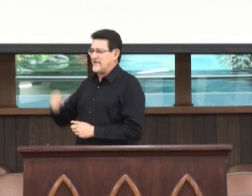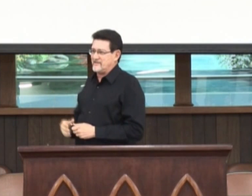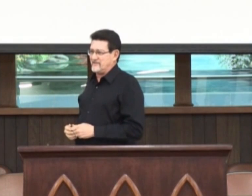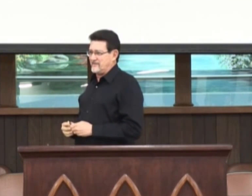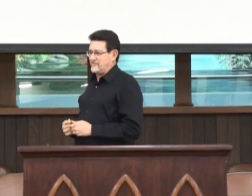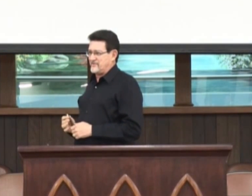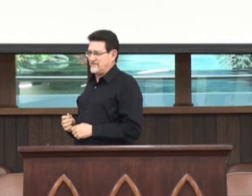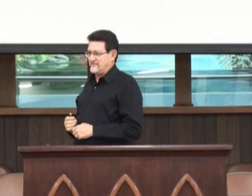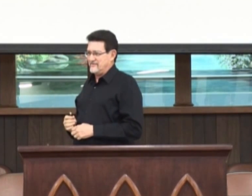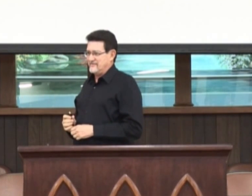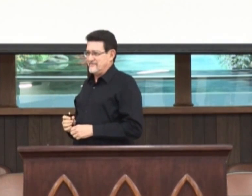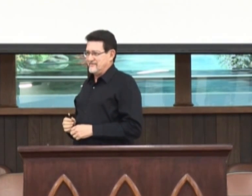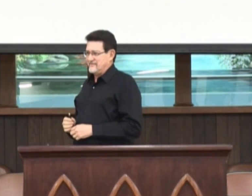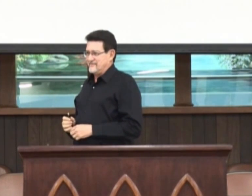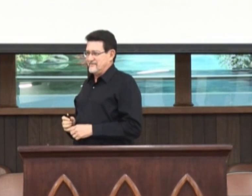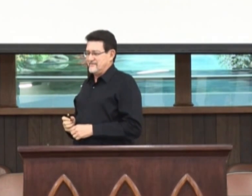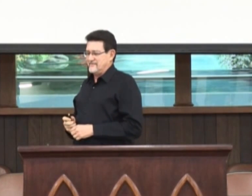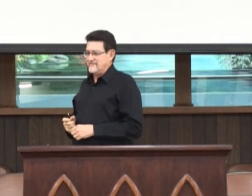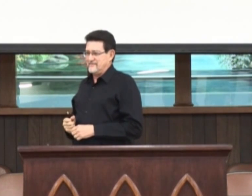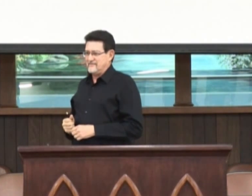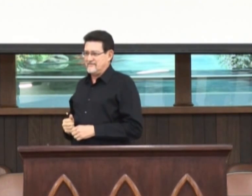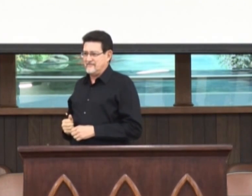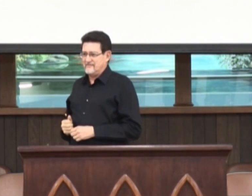que é a vontade de Deus?